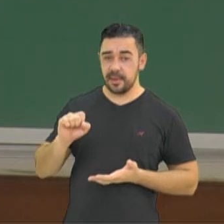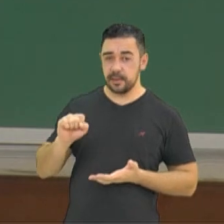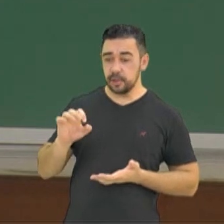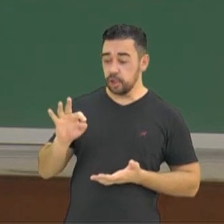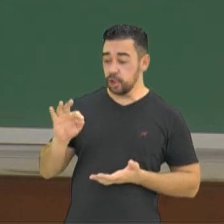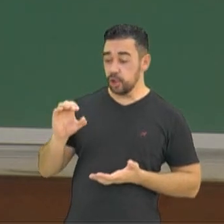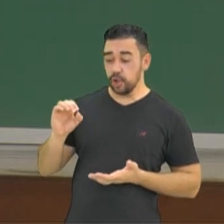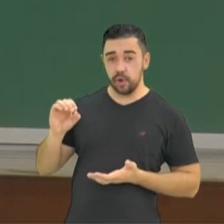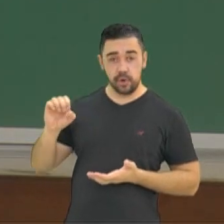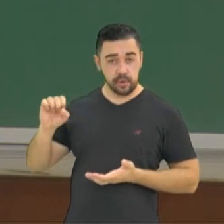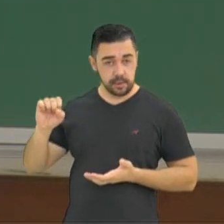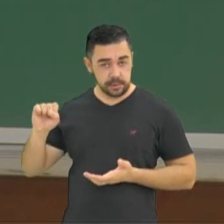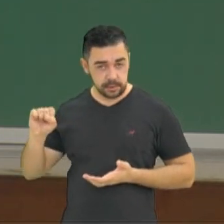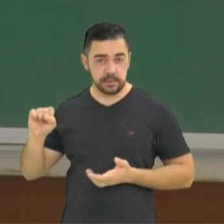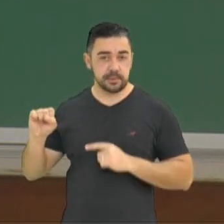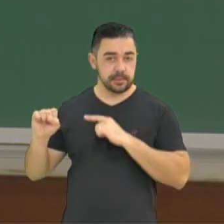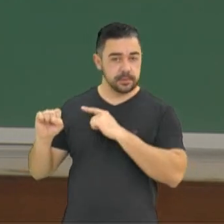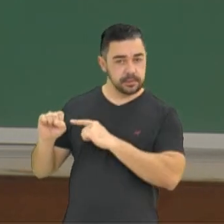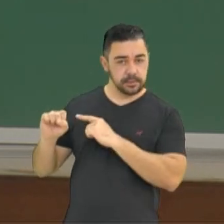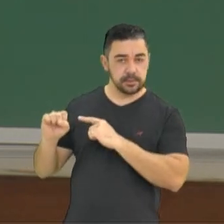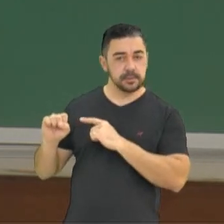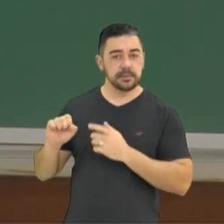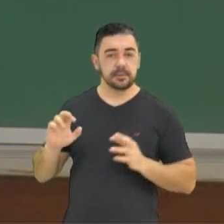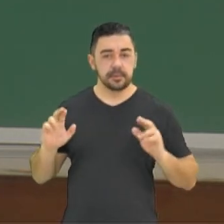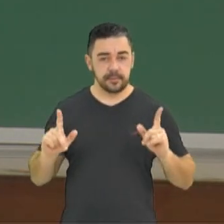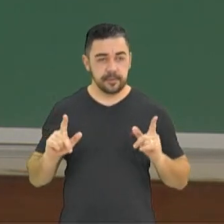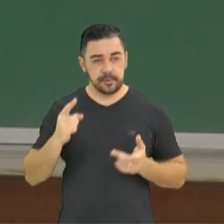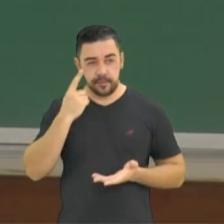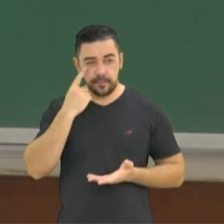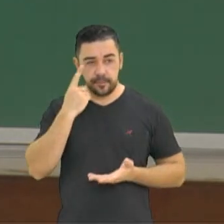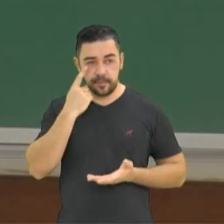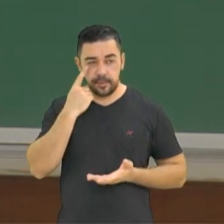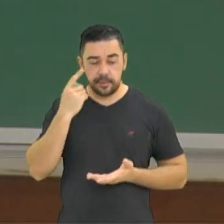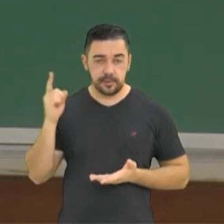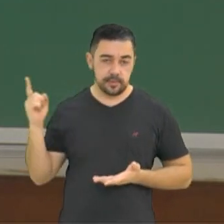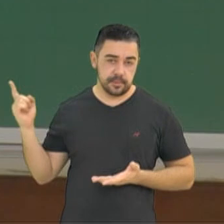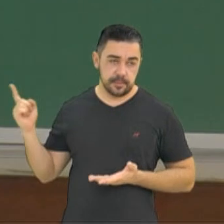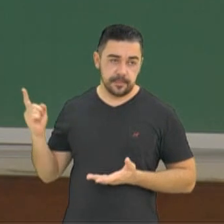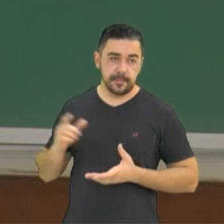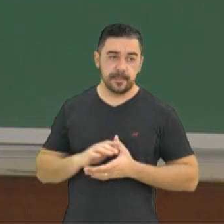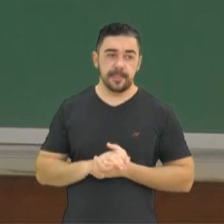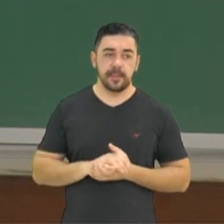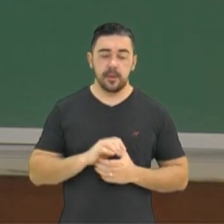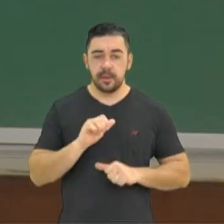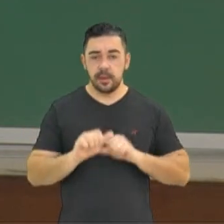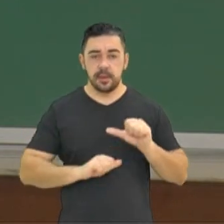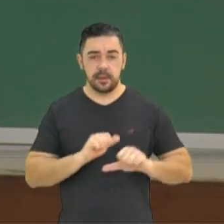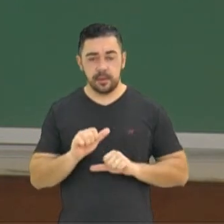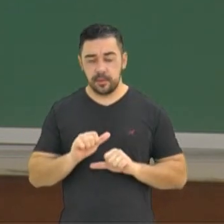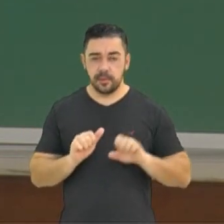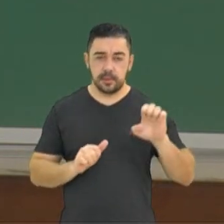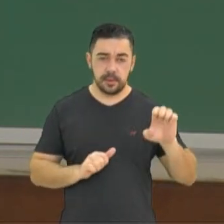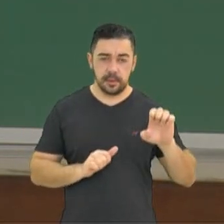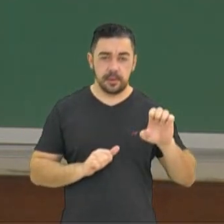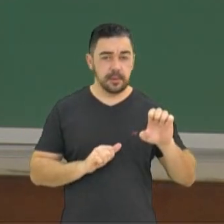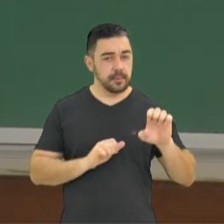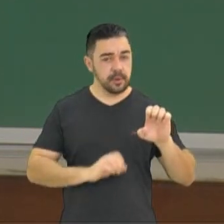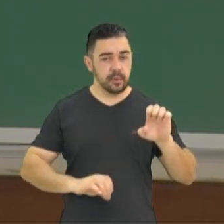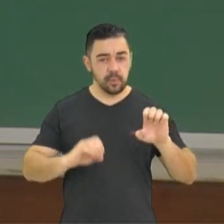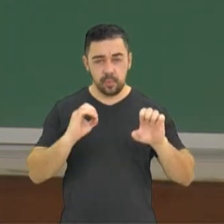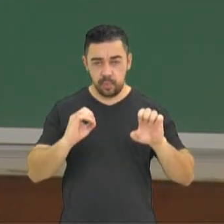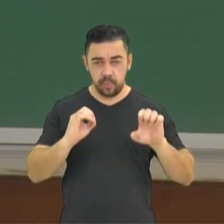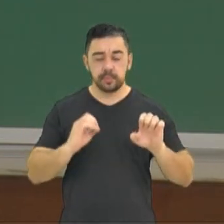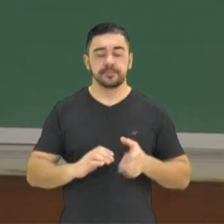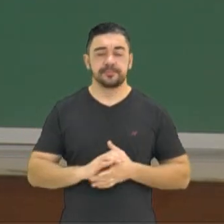de estes, nós temos o estos. Então, tá até ali marcadinho para vocês que a gente troca o e pelo o. Então, aqui em